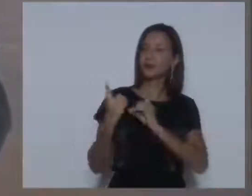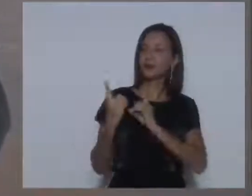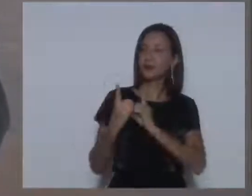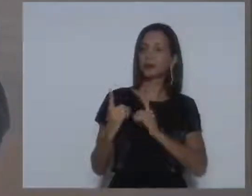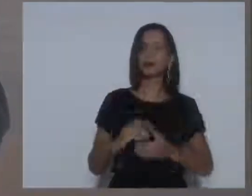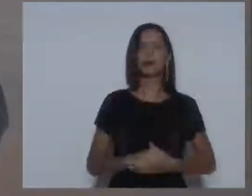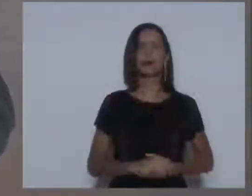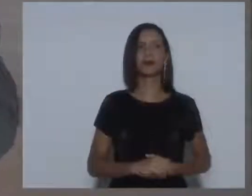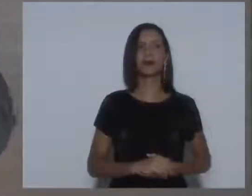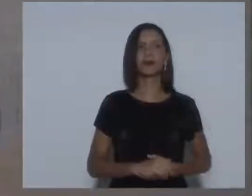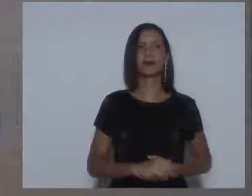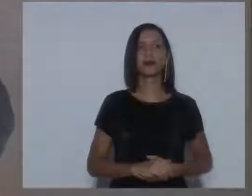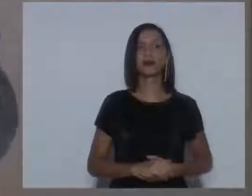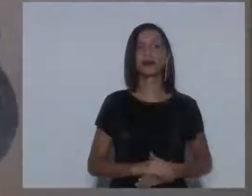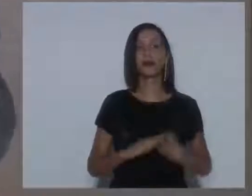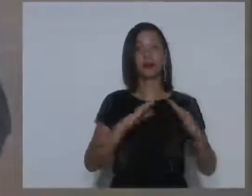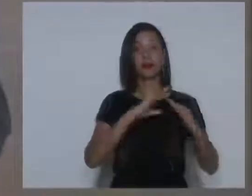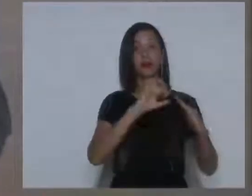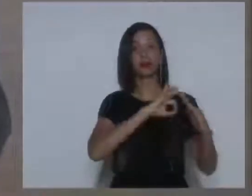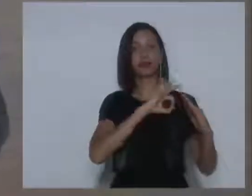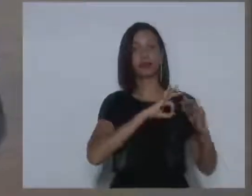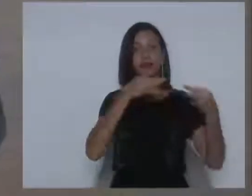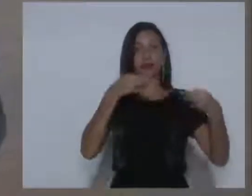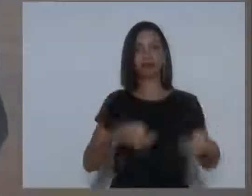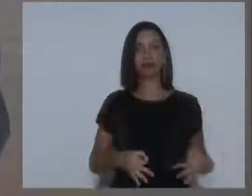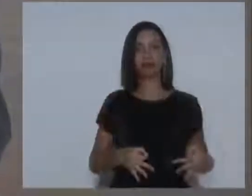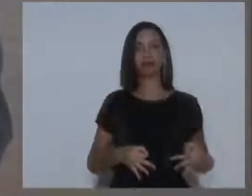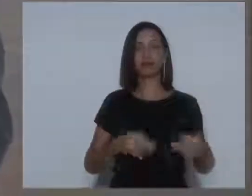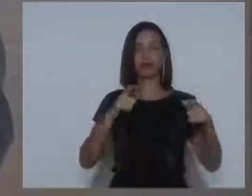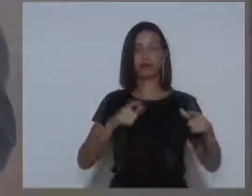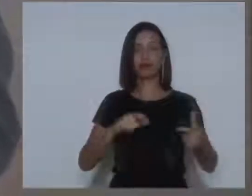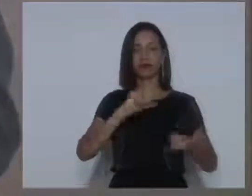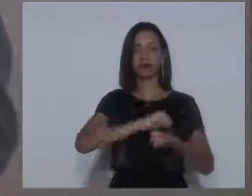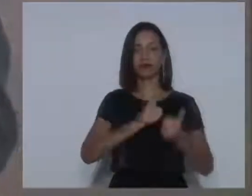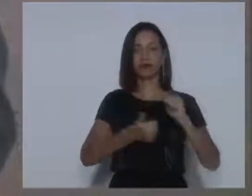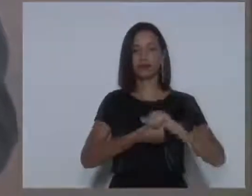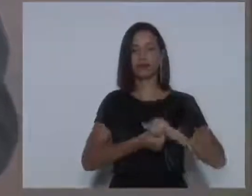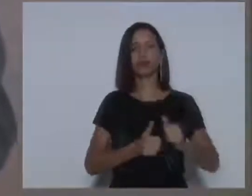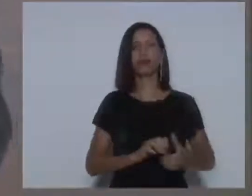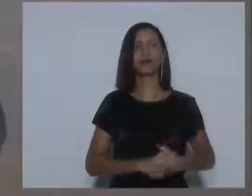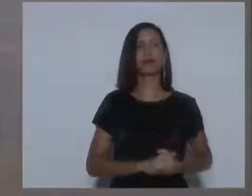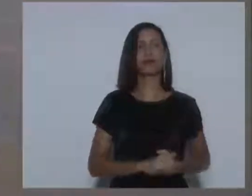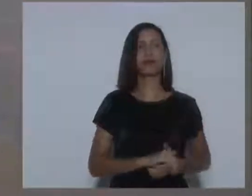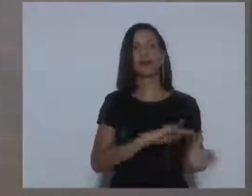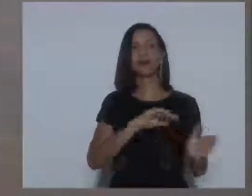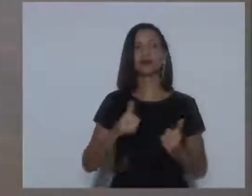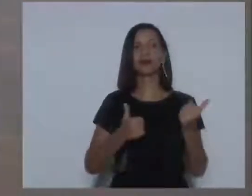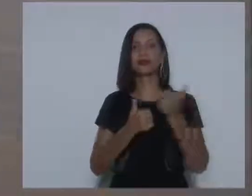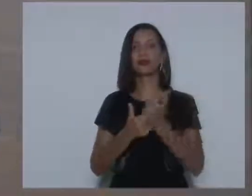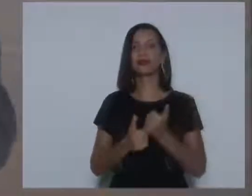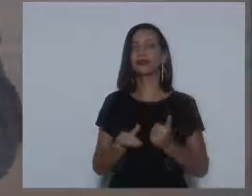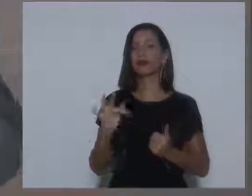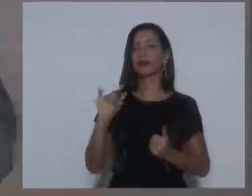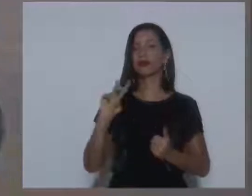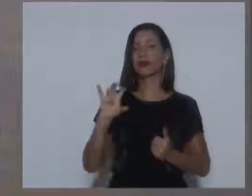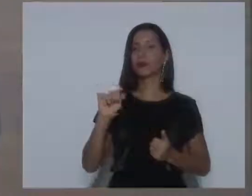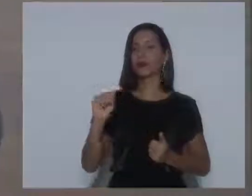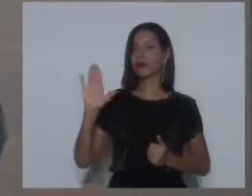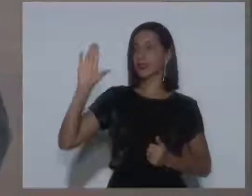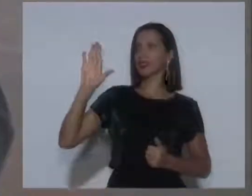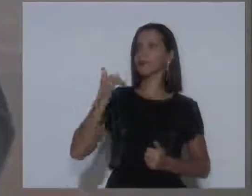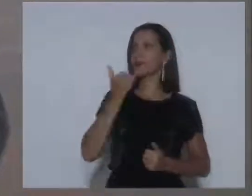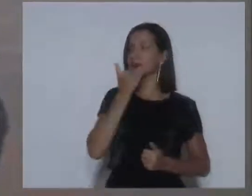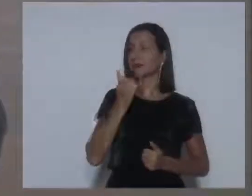por uma delegacia decente, com um local adequado, e por uma outra mulher que possa dialogar. Pois não, vereadora Flávia? Só uma parte, rapidamente. Eu vou